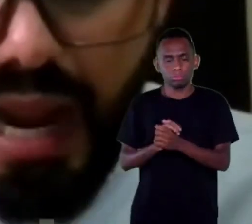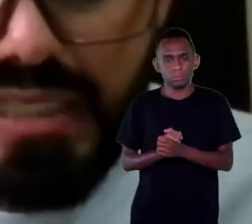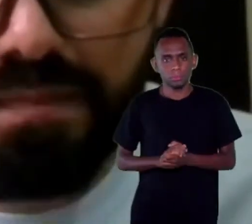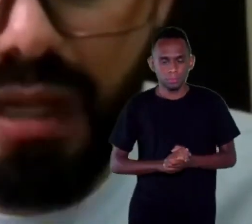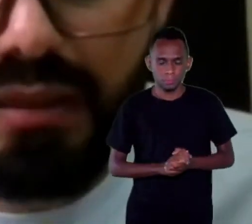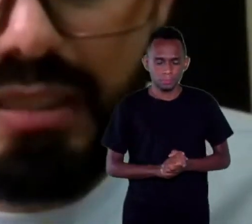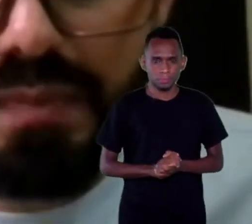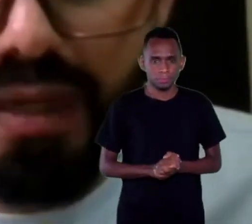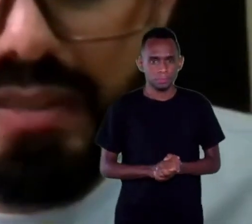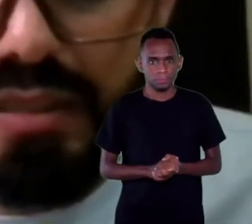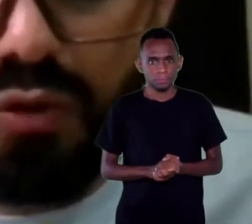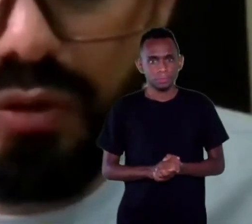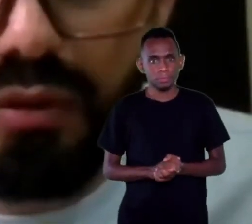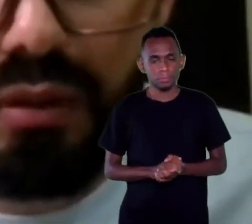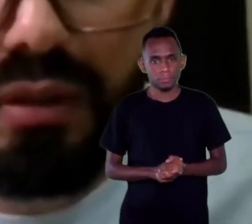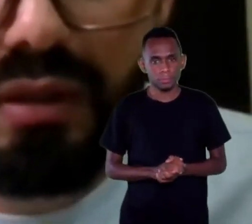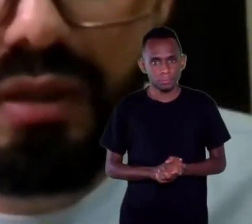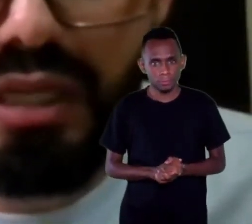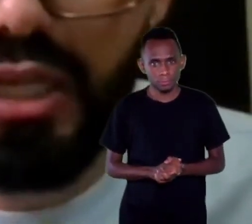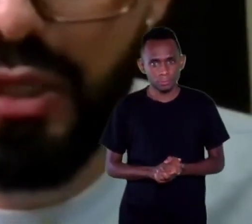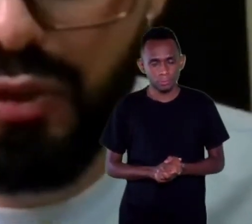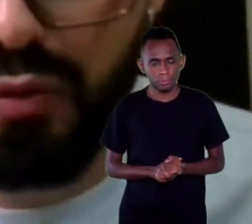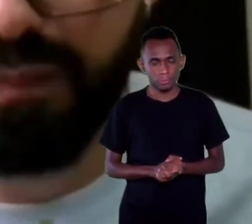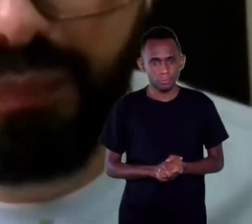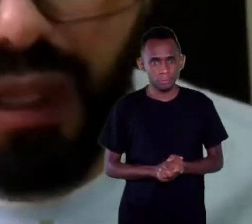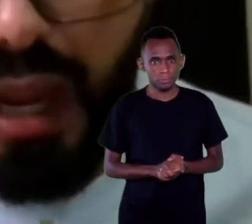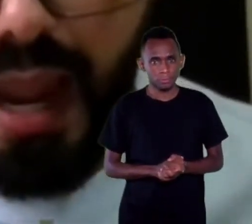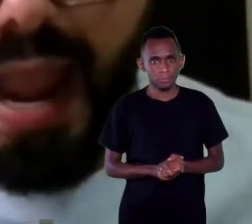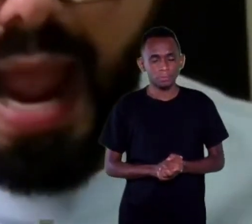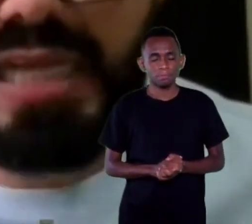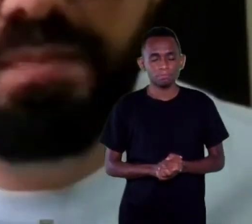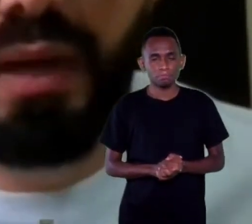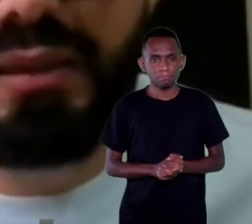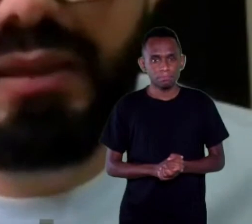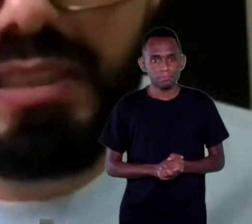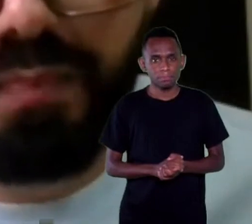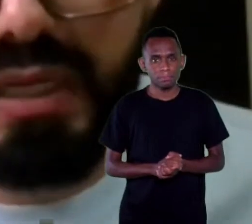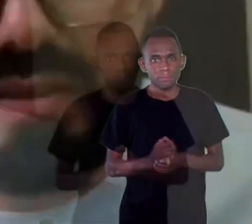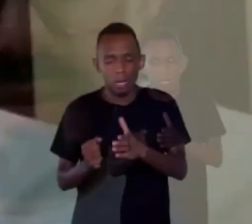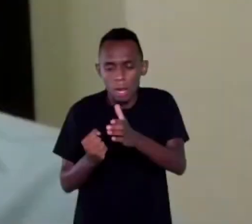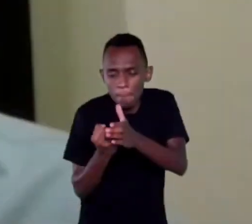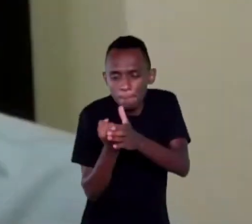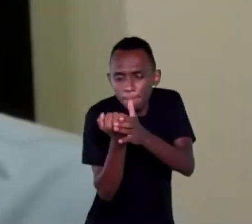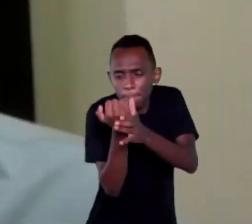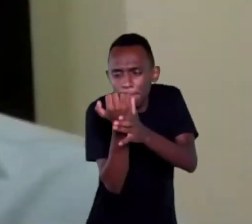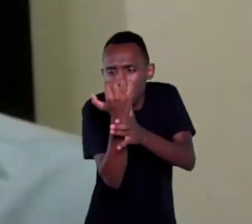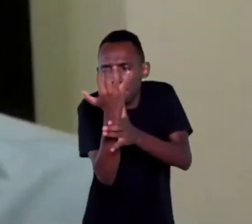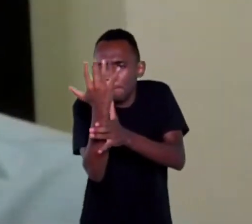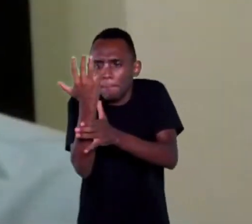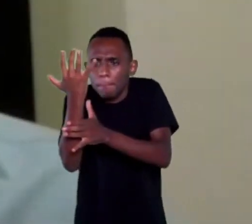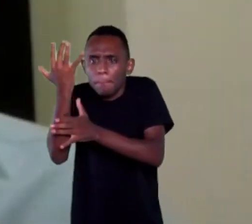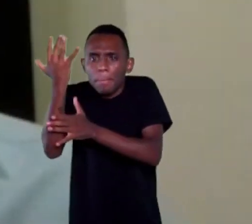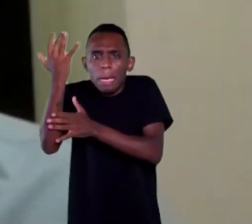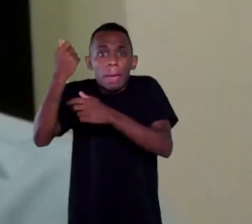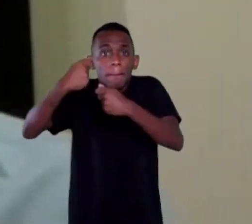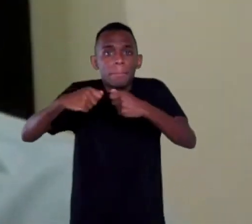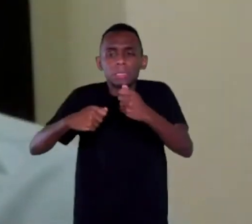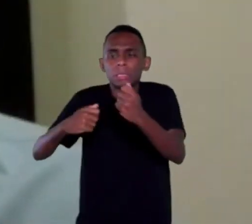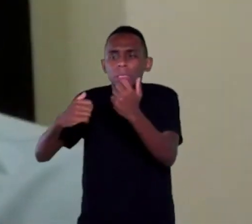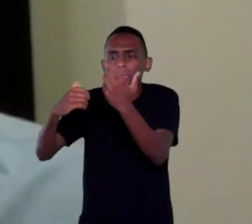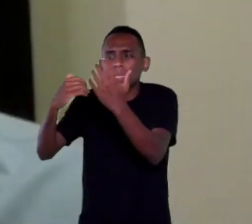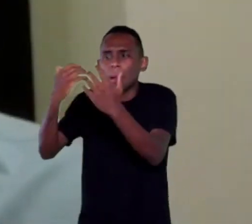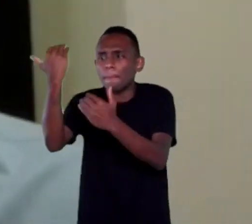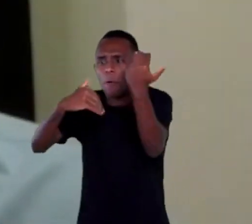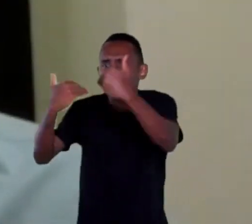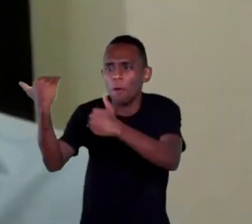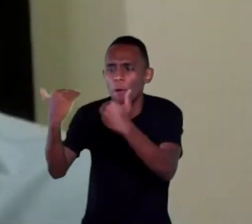Vida. As 2019, plantas precisam... 2020. Isso. As plantas precisam de podas para serem o que